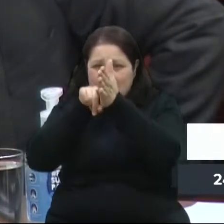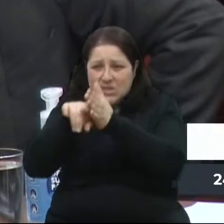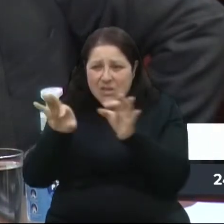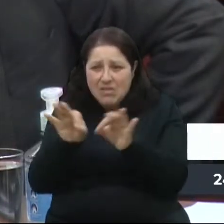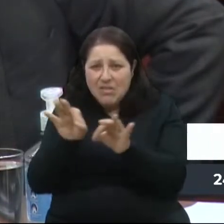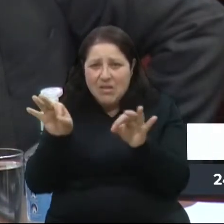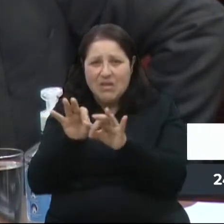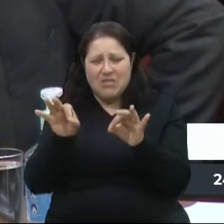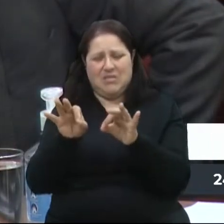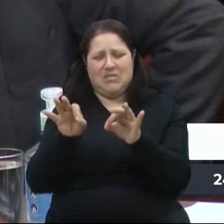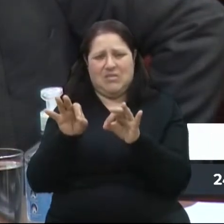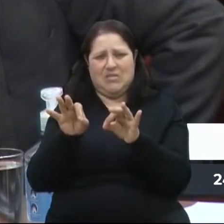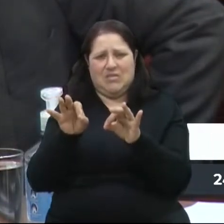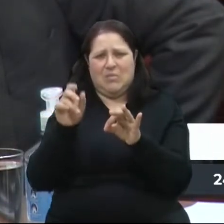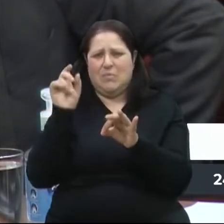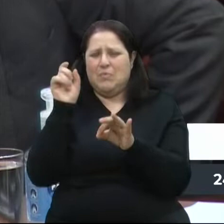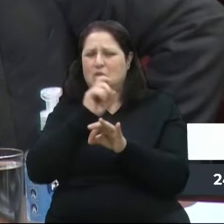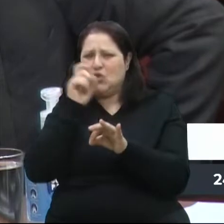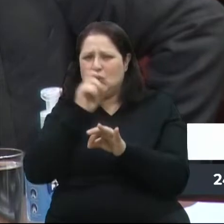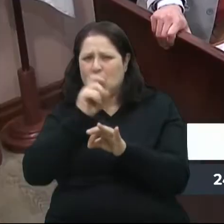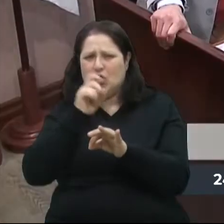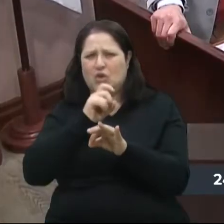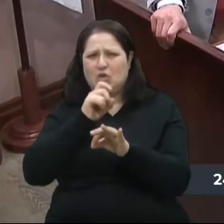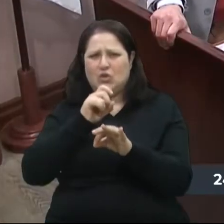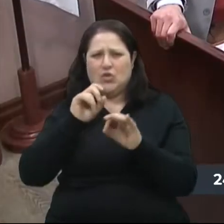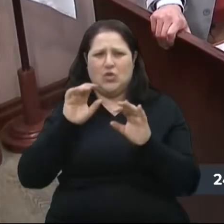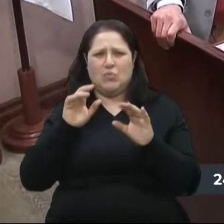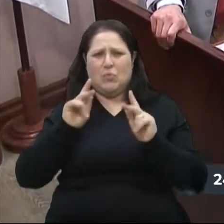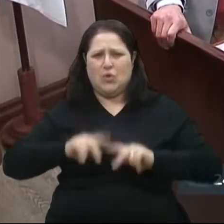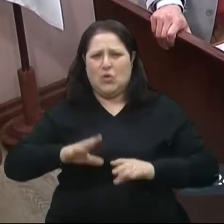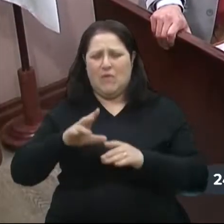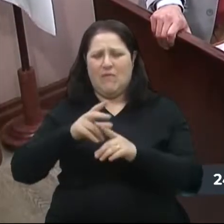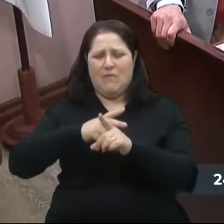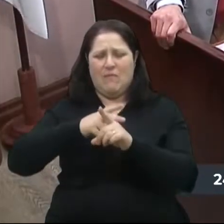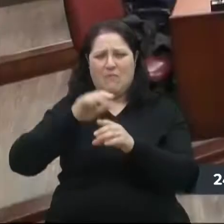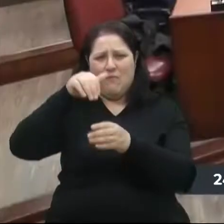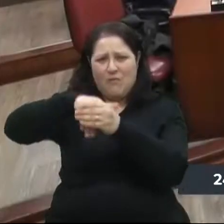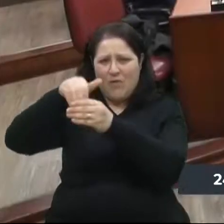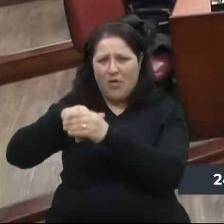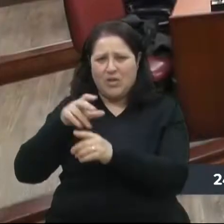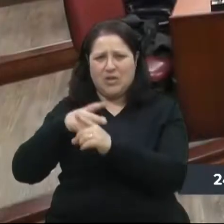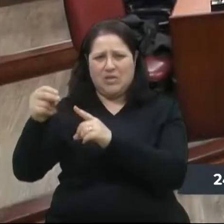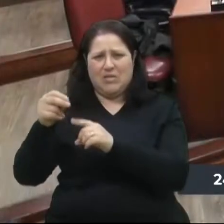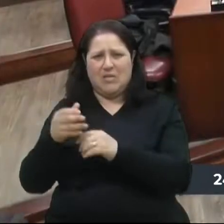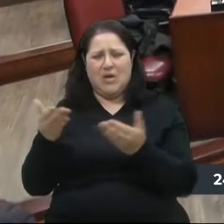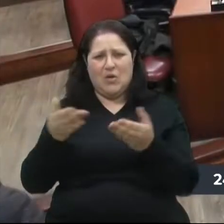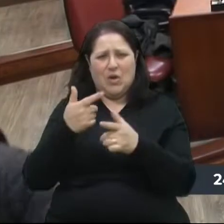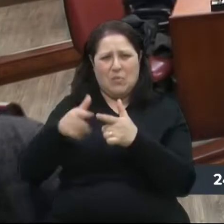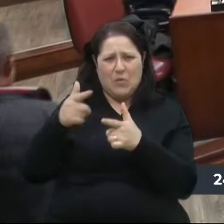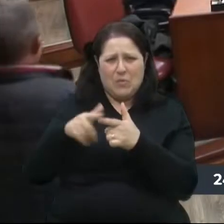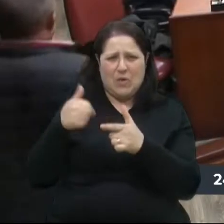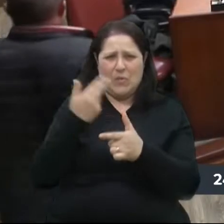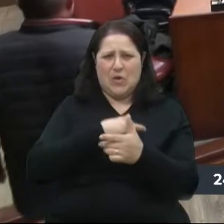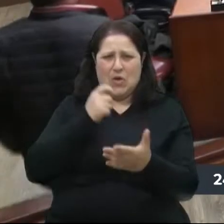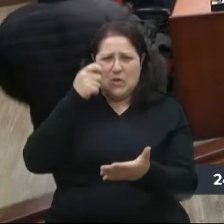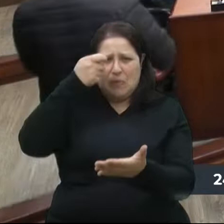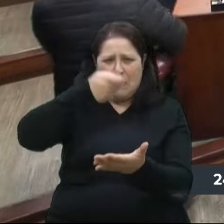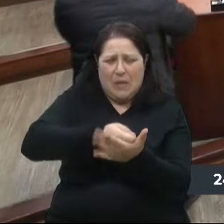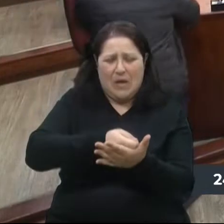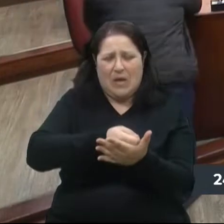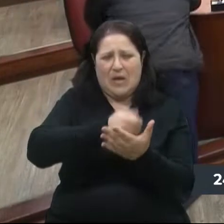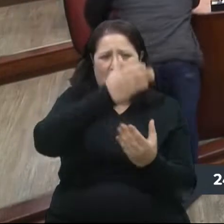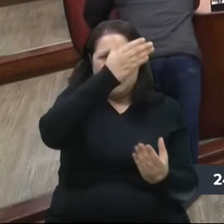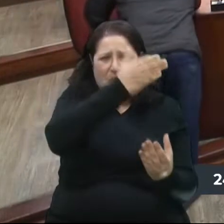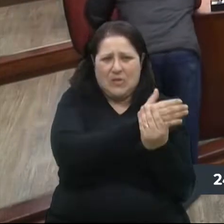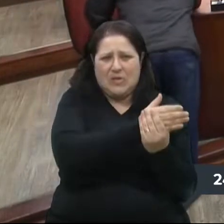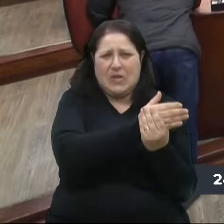de ter compra de medicamentos. Sabe por quê? Porque nós vamos ter que pagar um passivo de mais de 25 milhões de reais que está